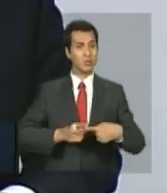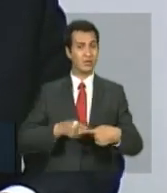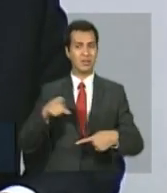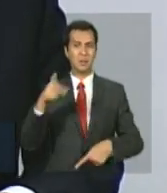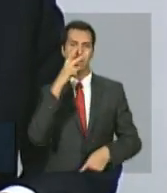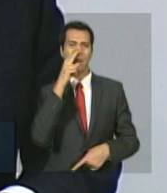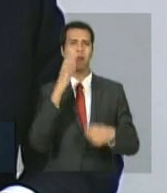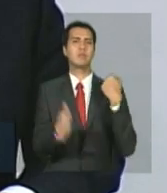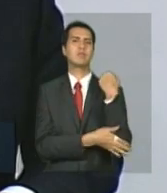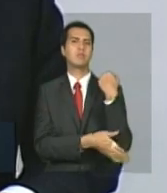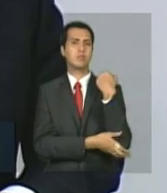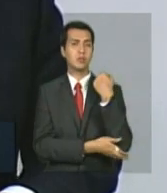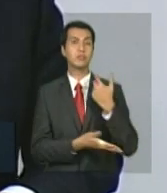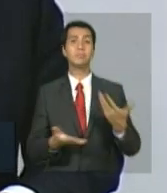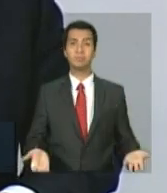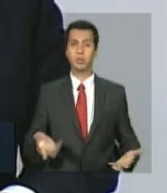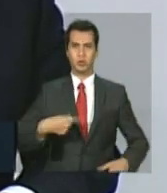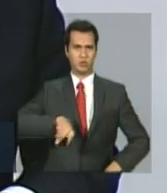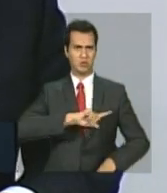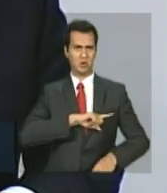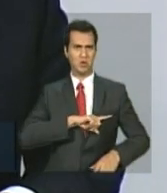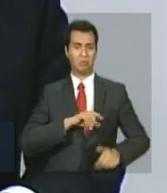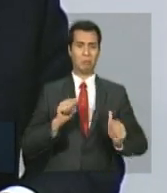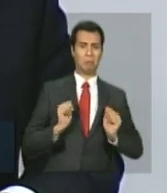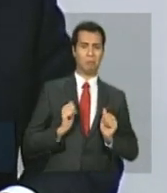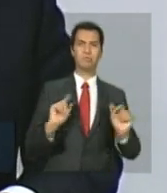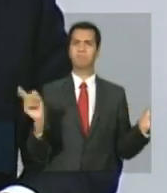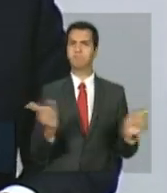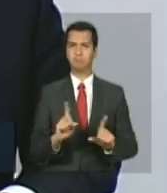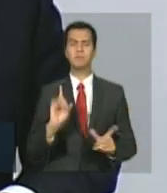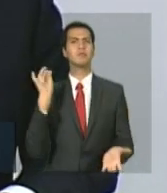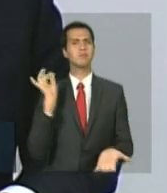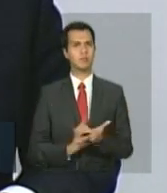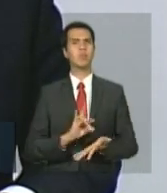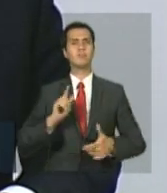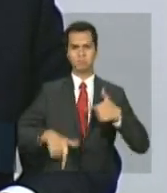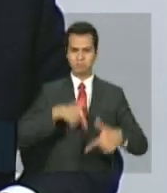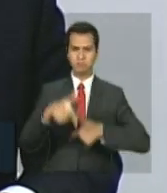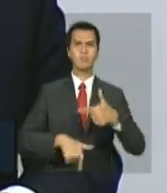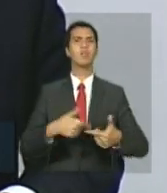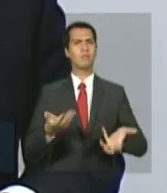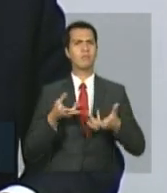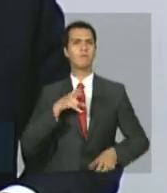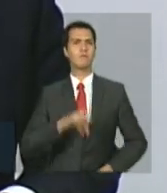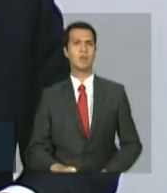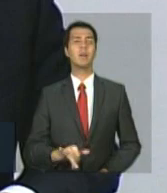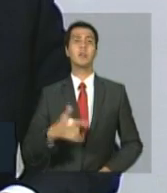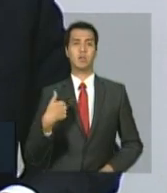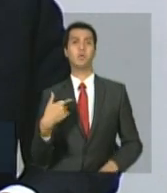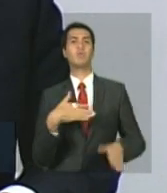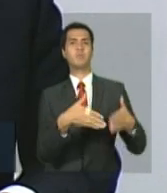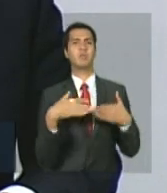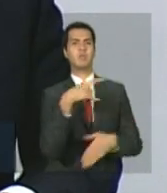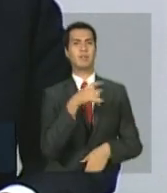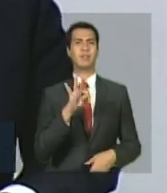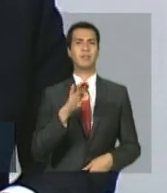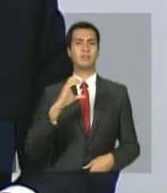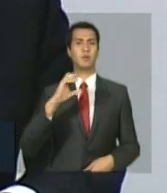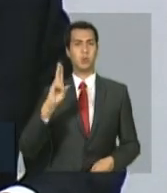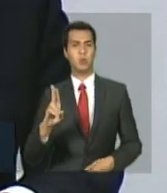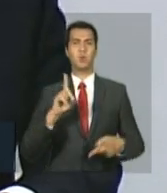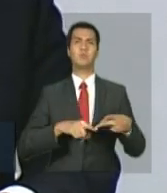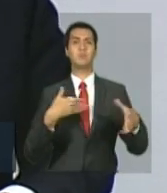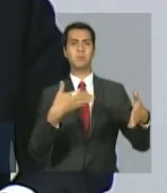ferido. Nós não vamos recuar, ao contrário. Vou procurar o Ministério Público, vou procurar o TCU e pedir que